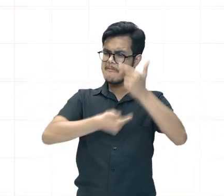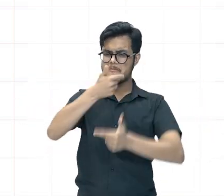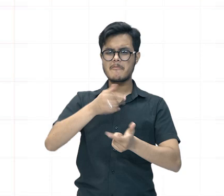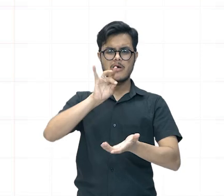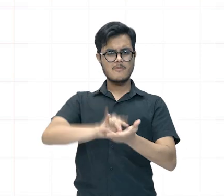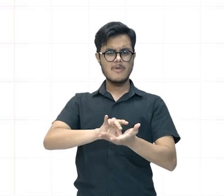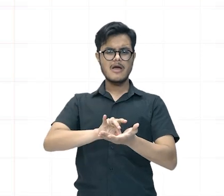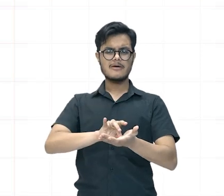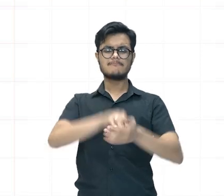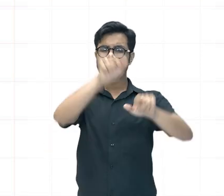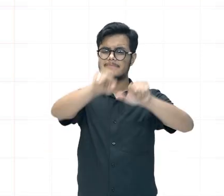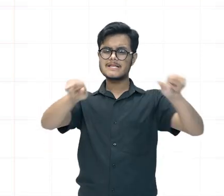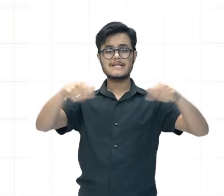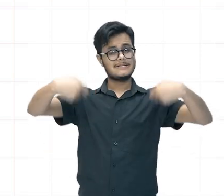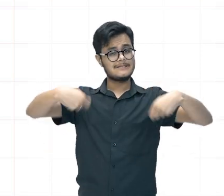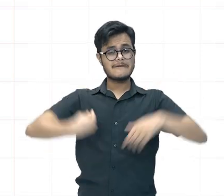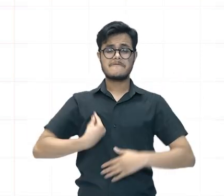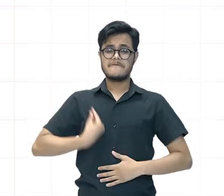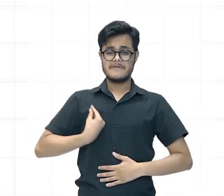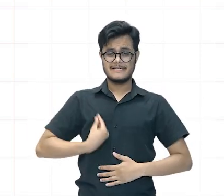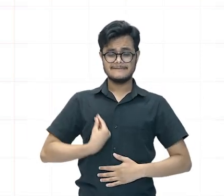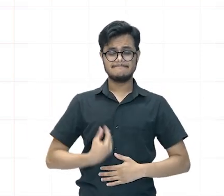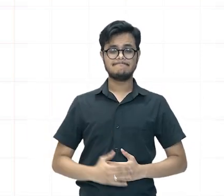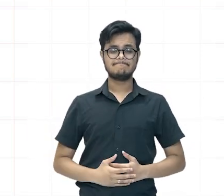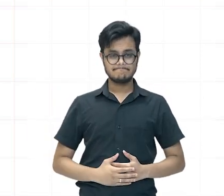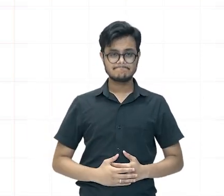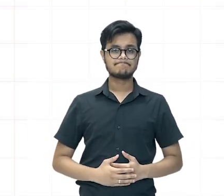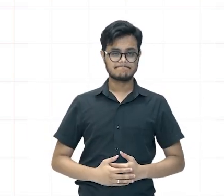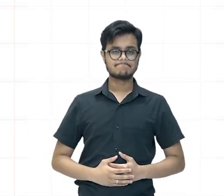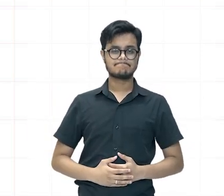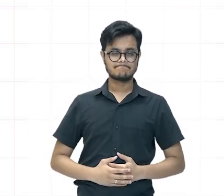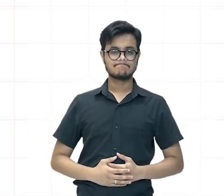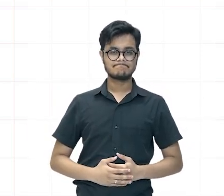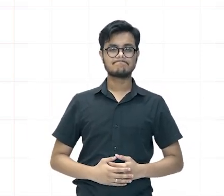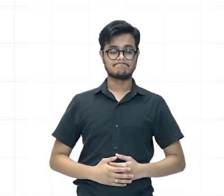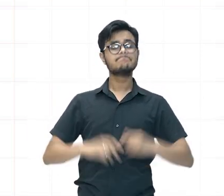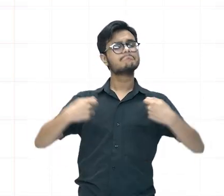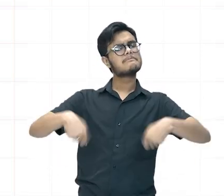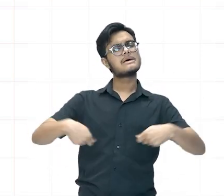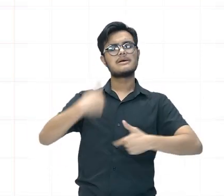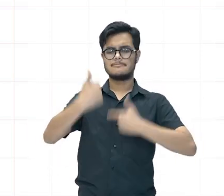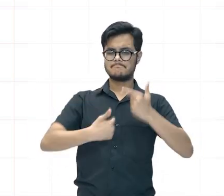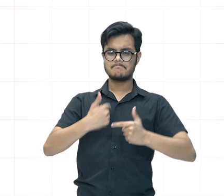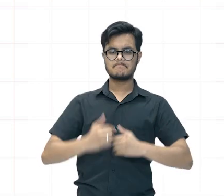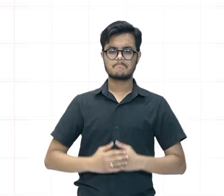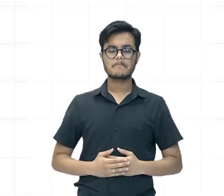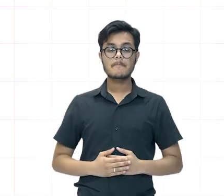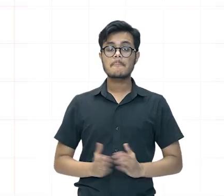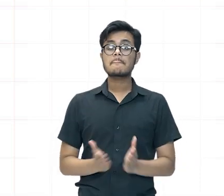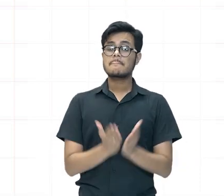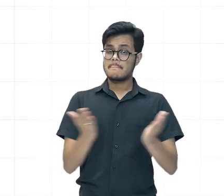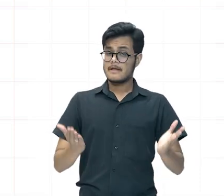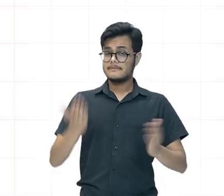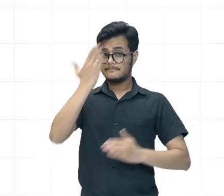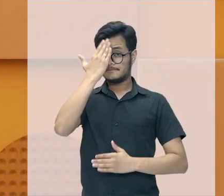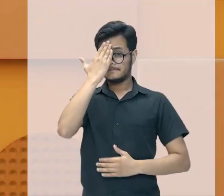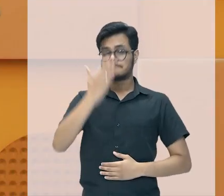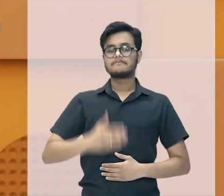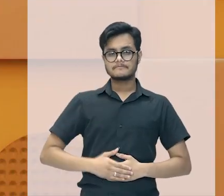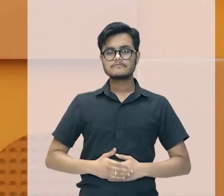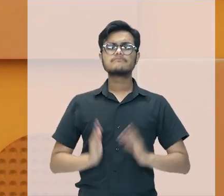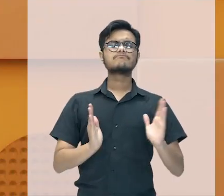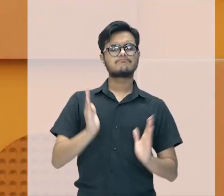qual os seres humanos deveriam, então, se submeter, tá? A gente observa, então, que ao longo